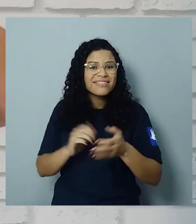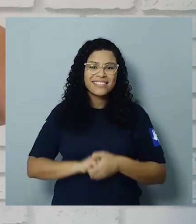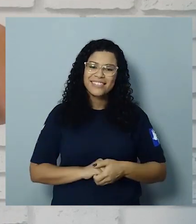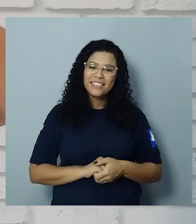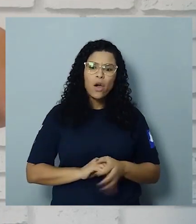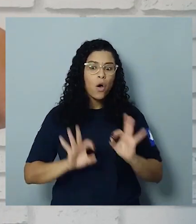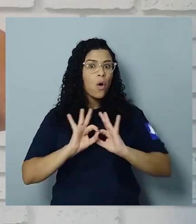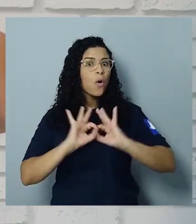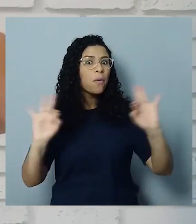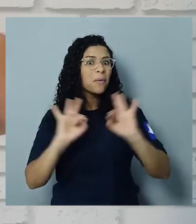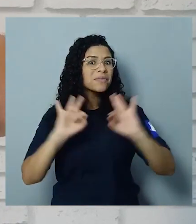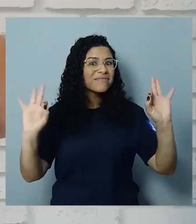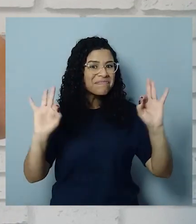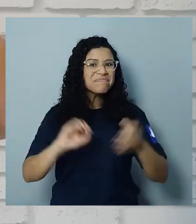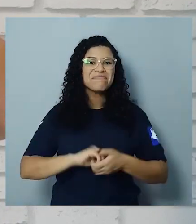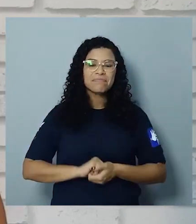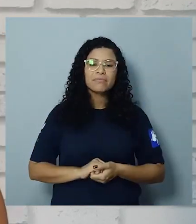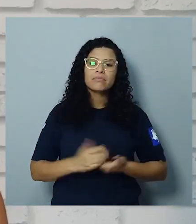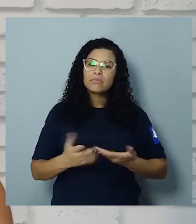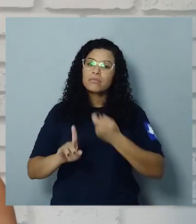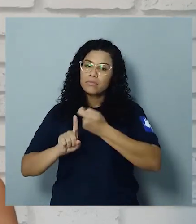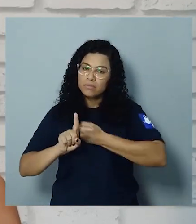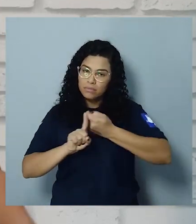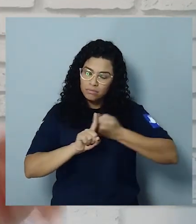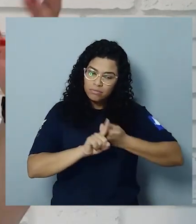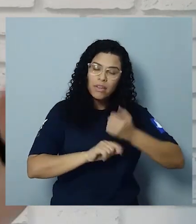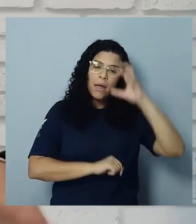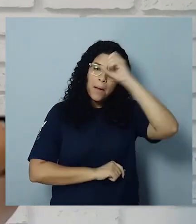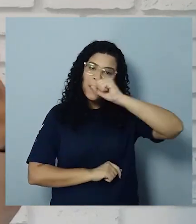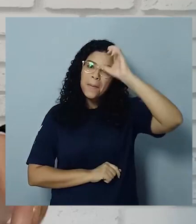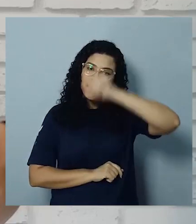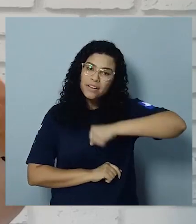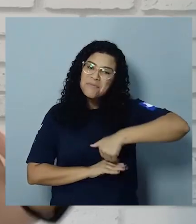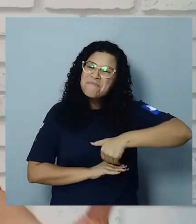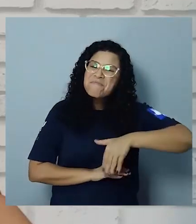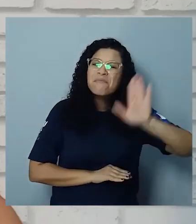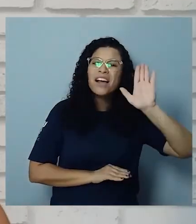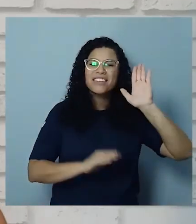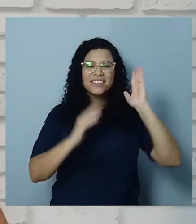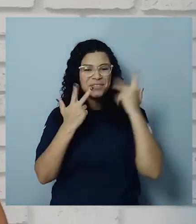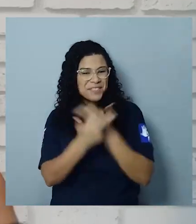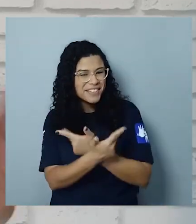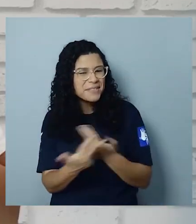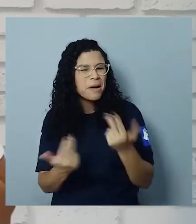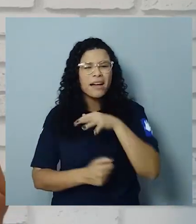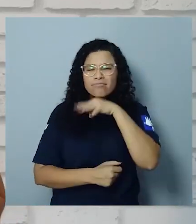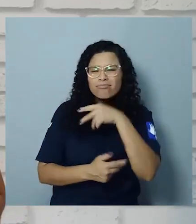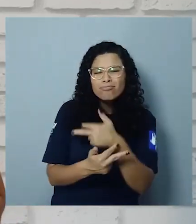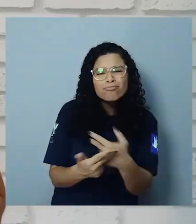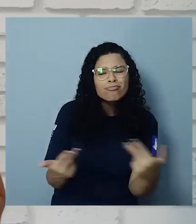ai vai ser incrível ao longo do mês nós vamos aprender muito sobre ele